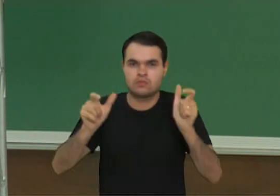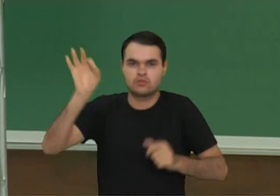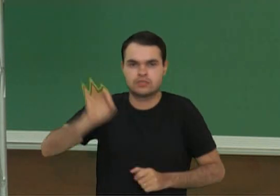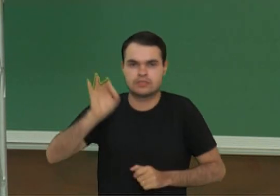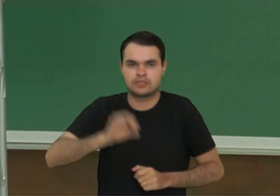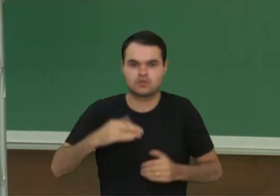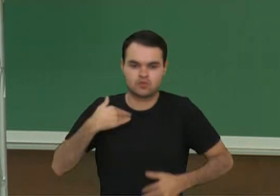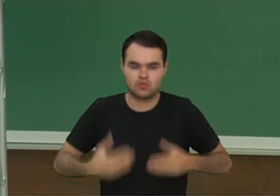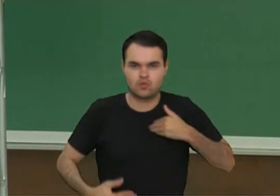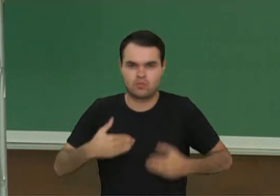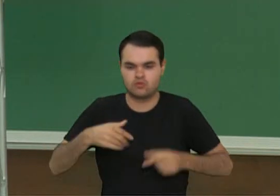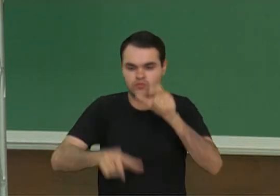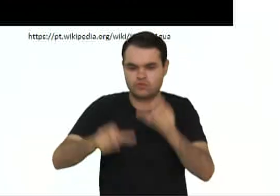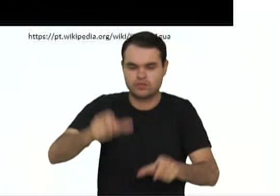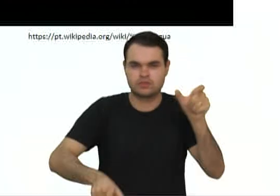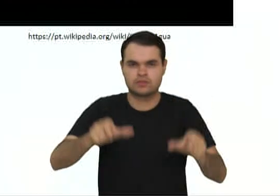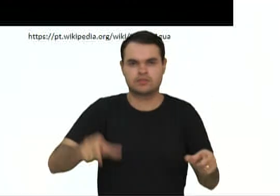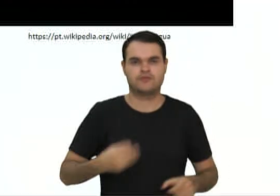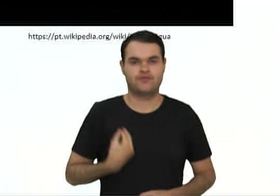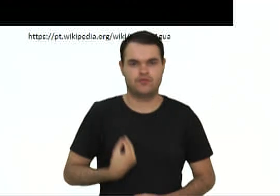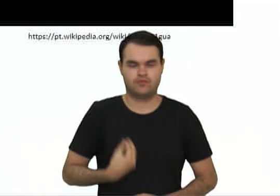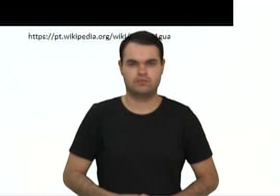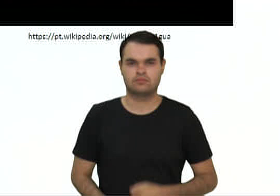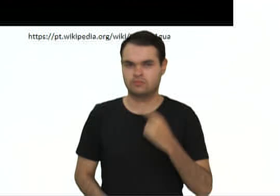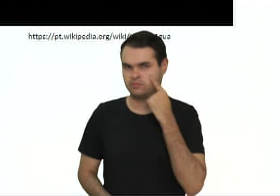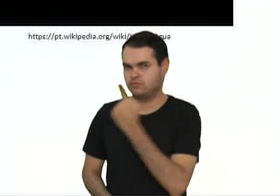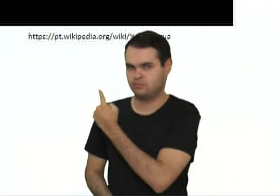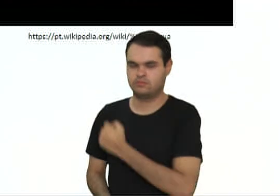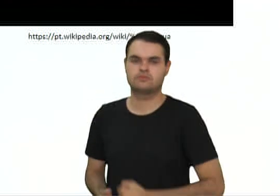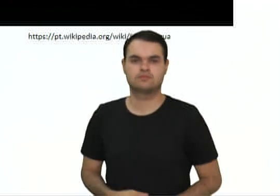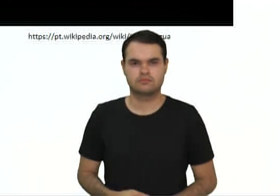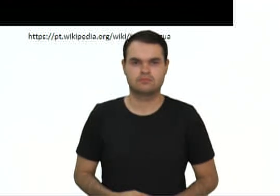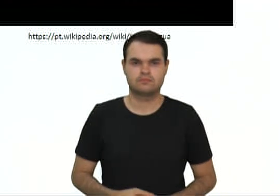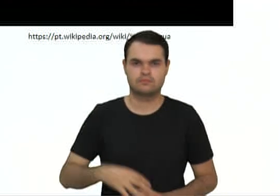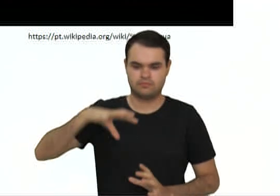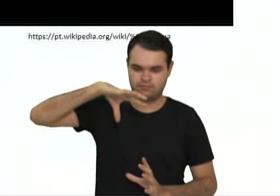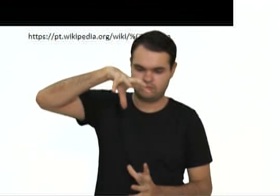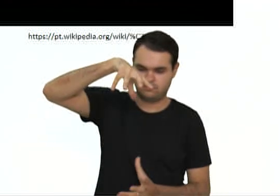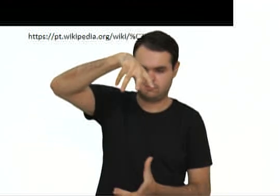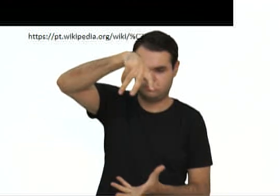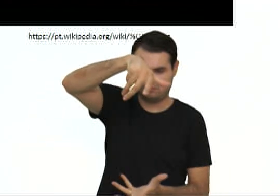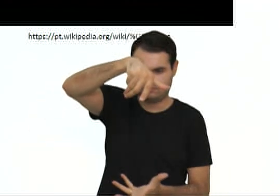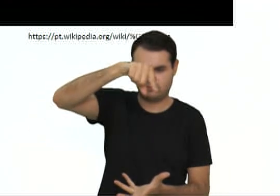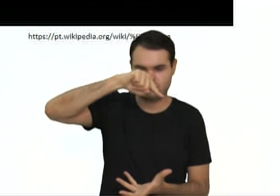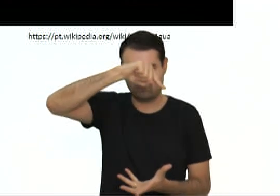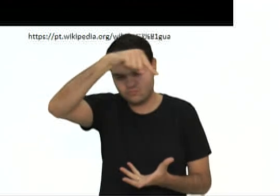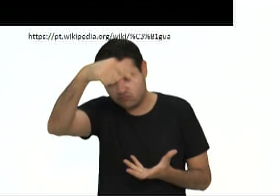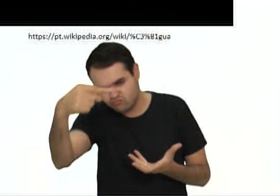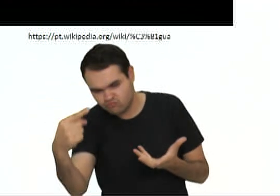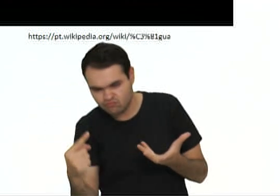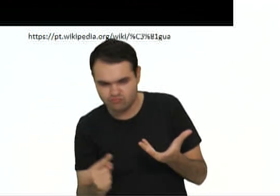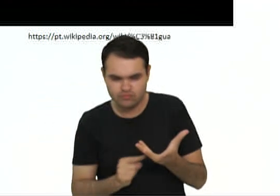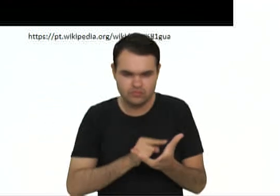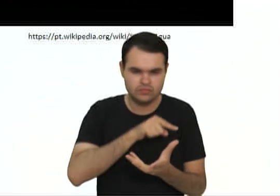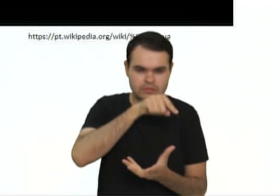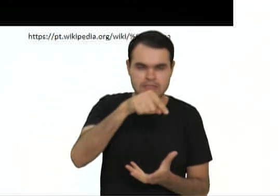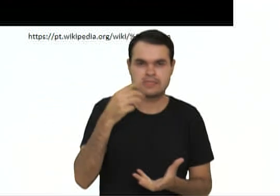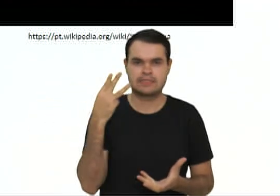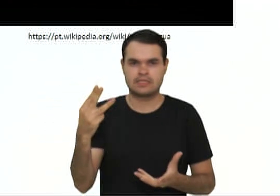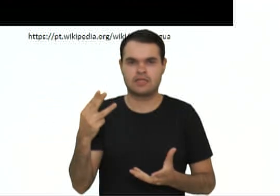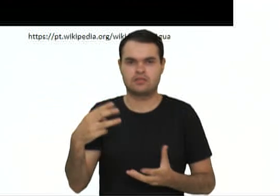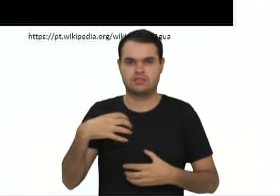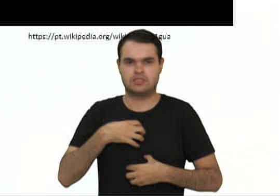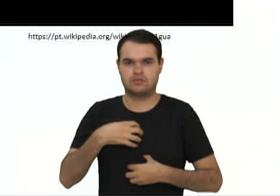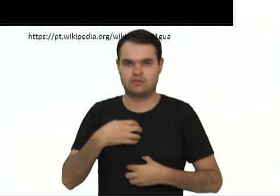dos seres vivos. E aqui também na tela aparece para você, ó, que a água está presente em nosso planeta em 3 estados